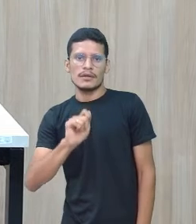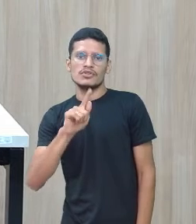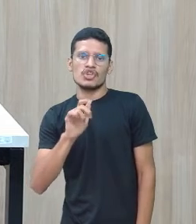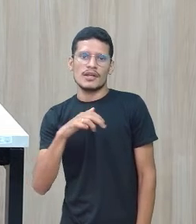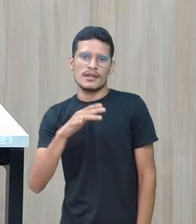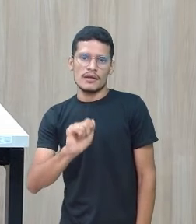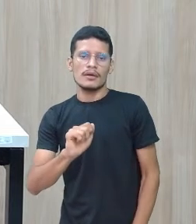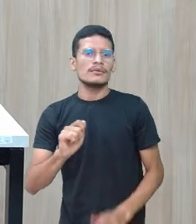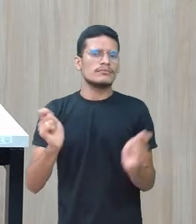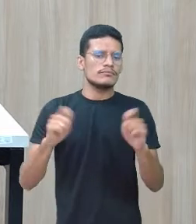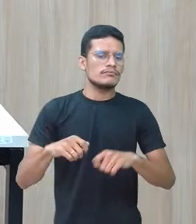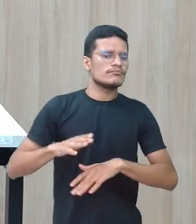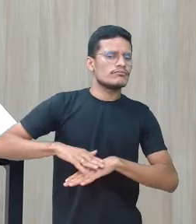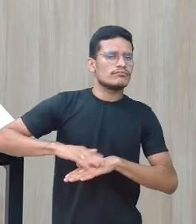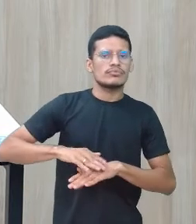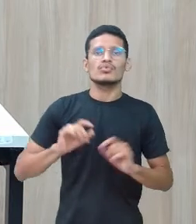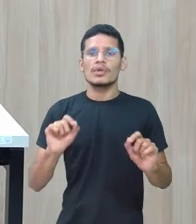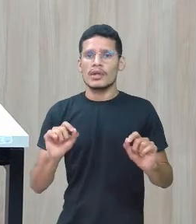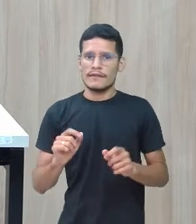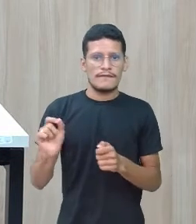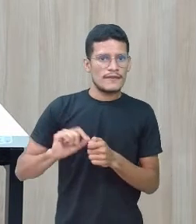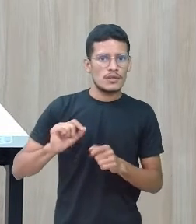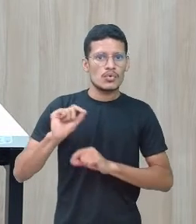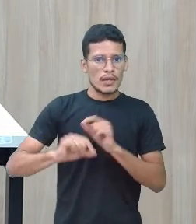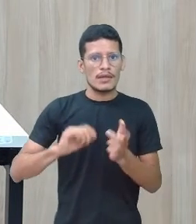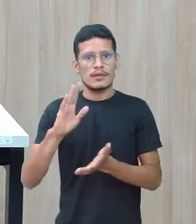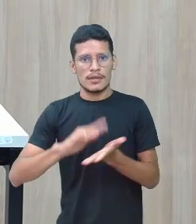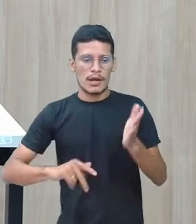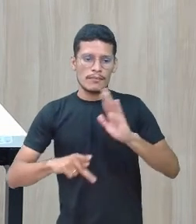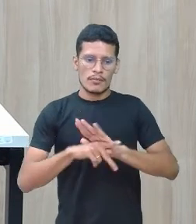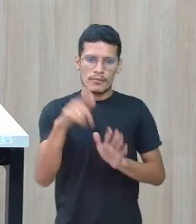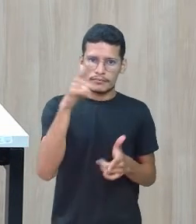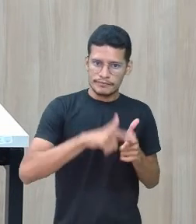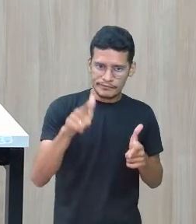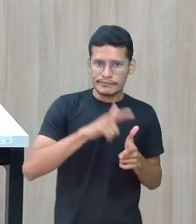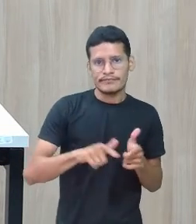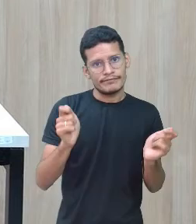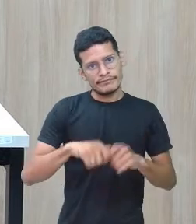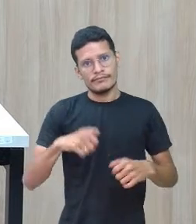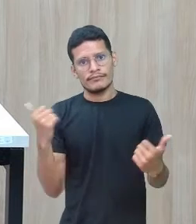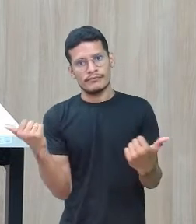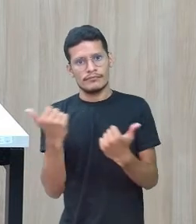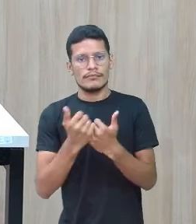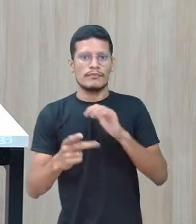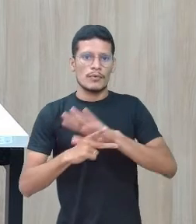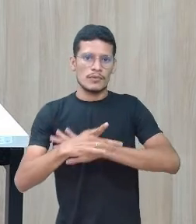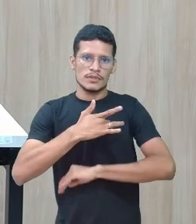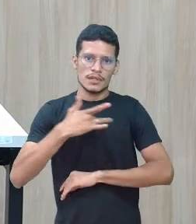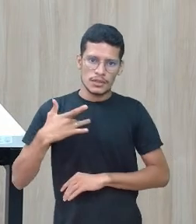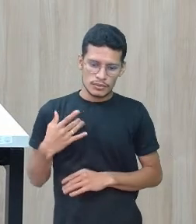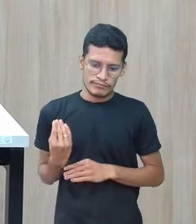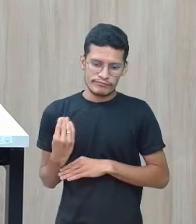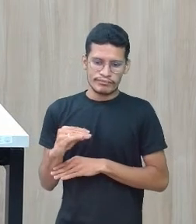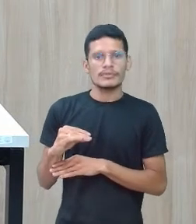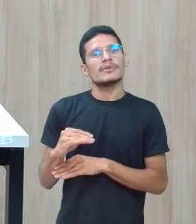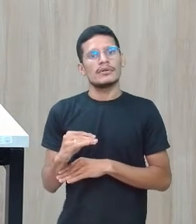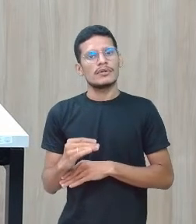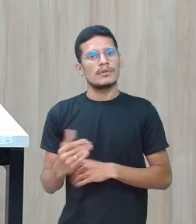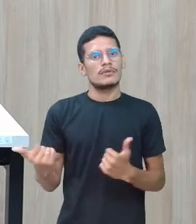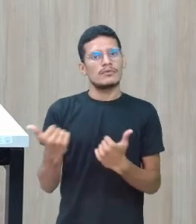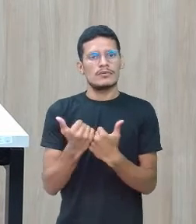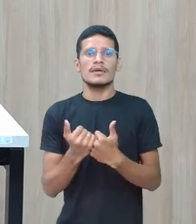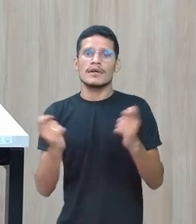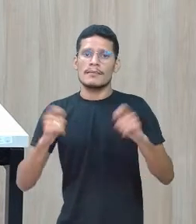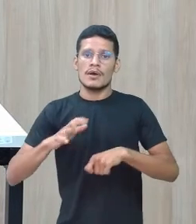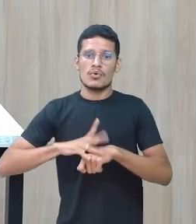veio realmente tirar os genes, né, defeituosos por genes sadios e colocou no lugar genes sadios para